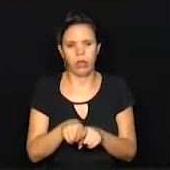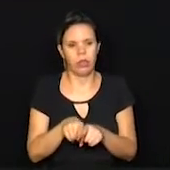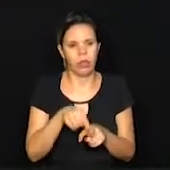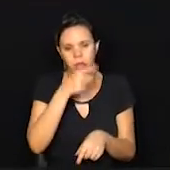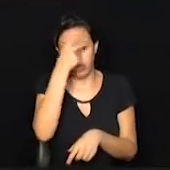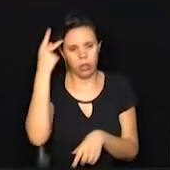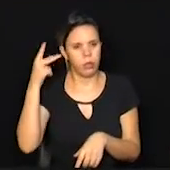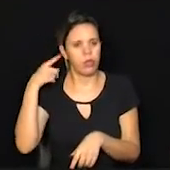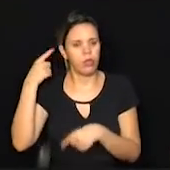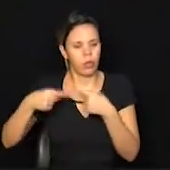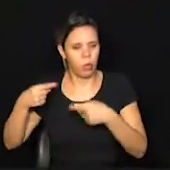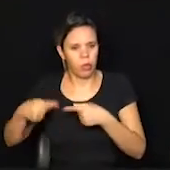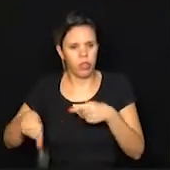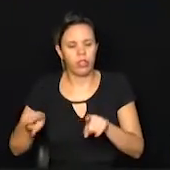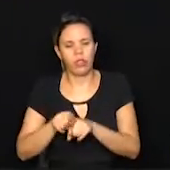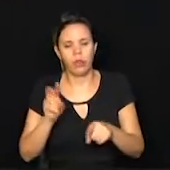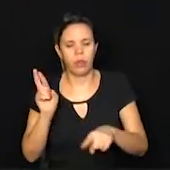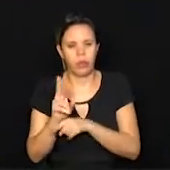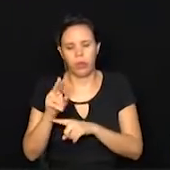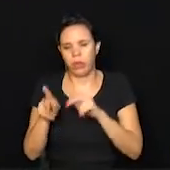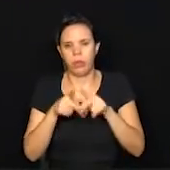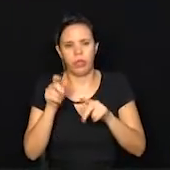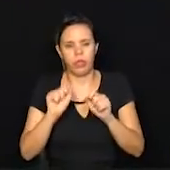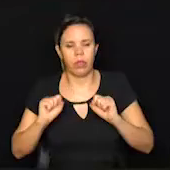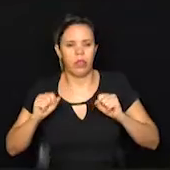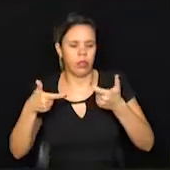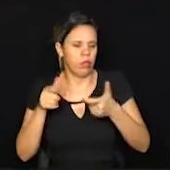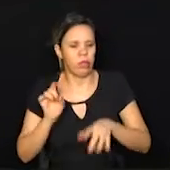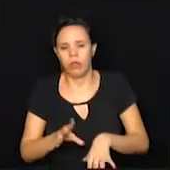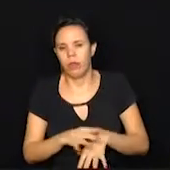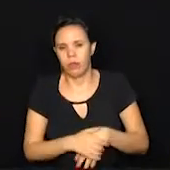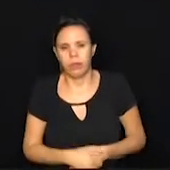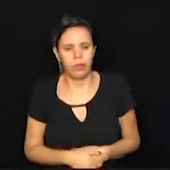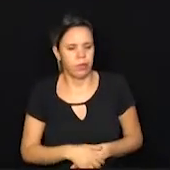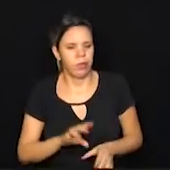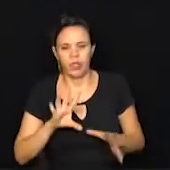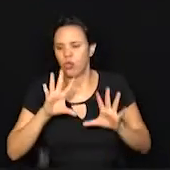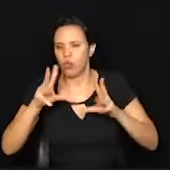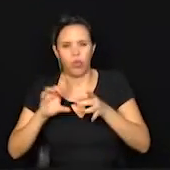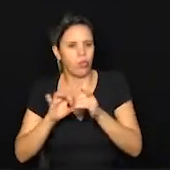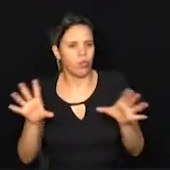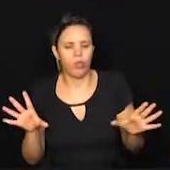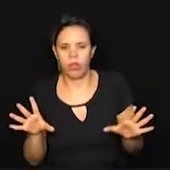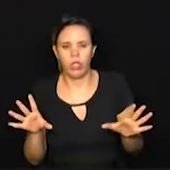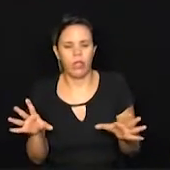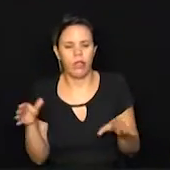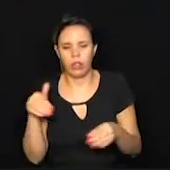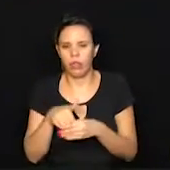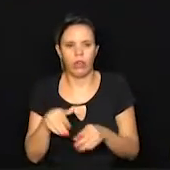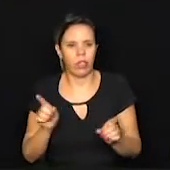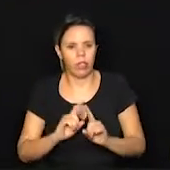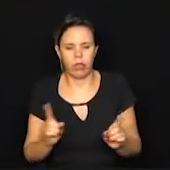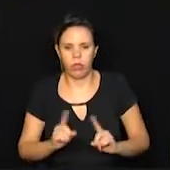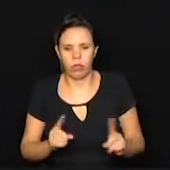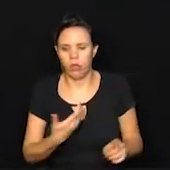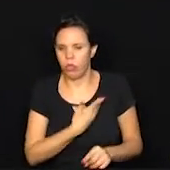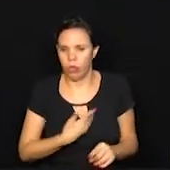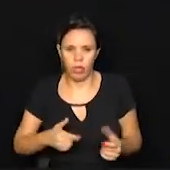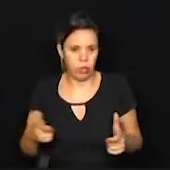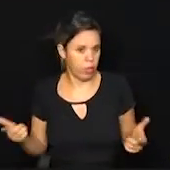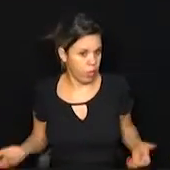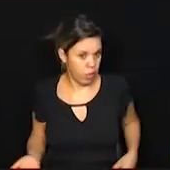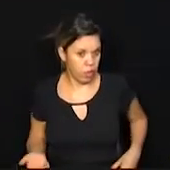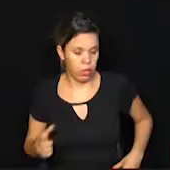parlamentares e representantes das assembleias legislativas não era voto direto e o governo tinha maioria